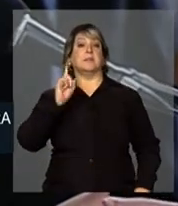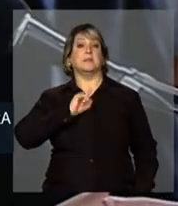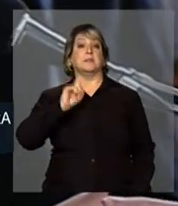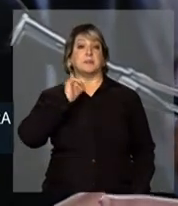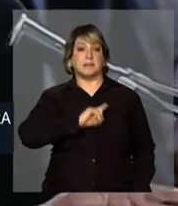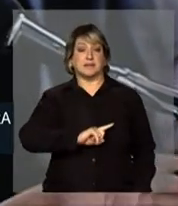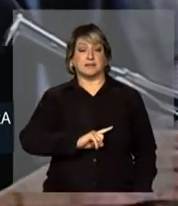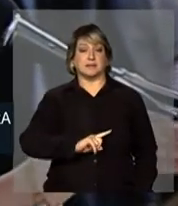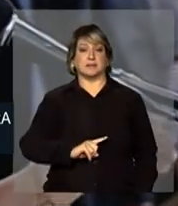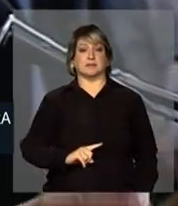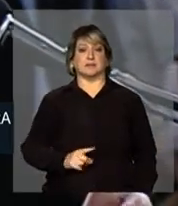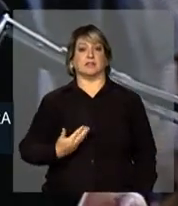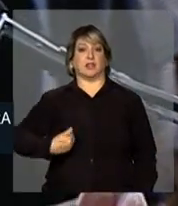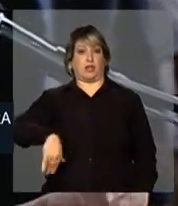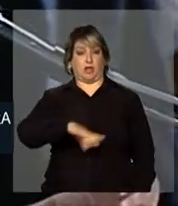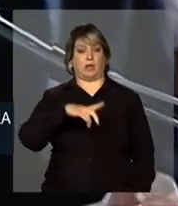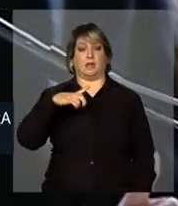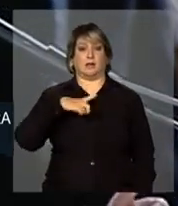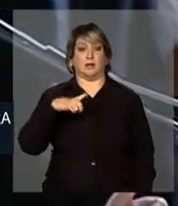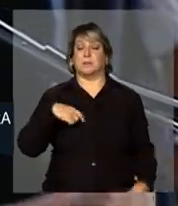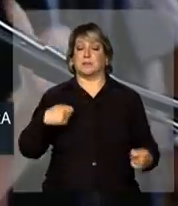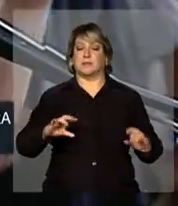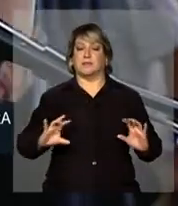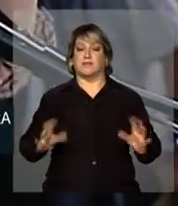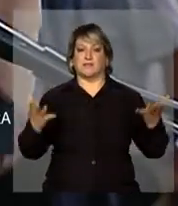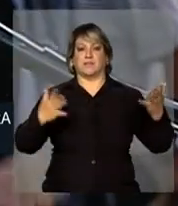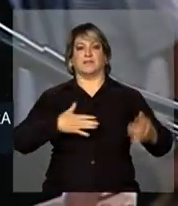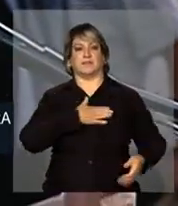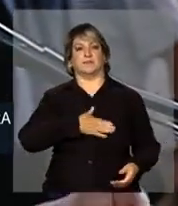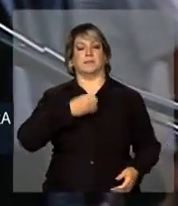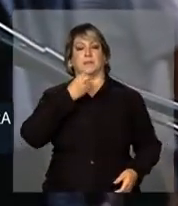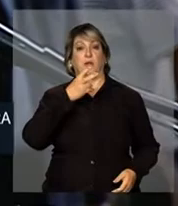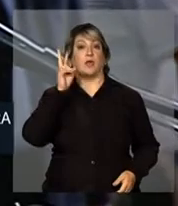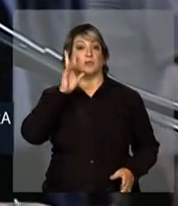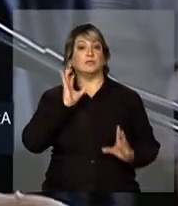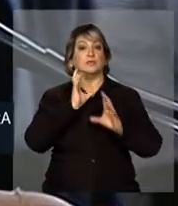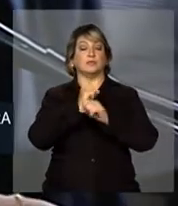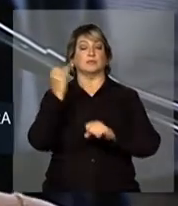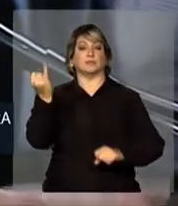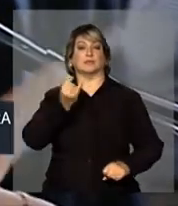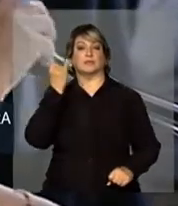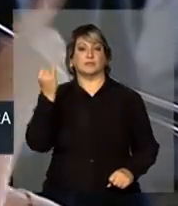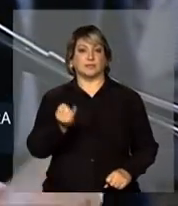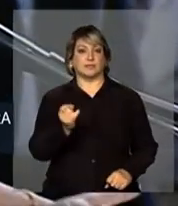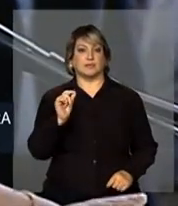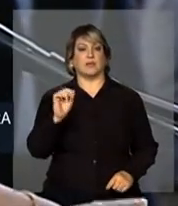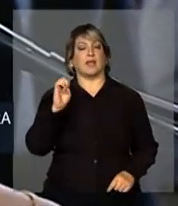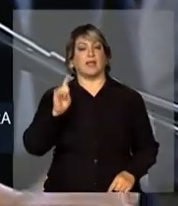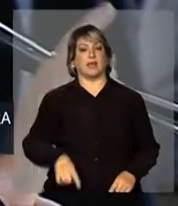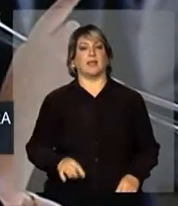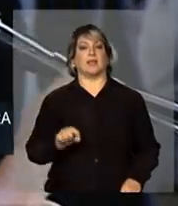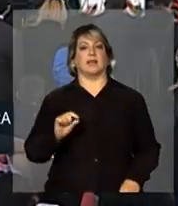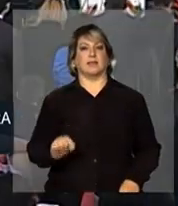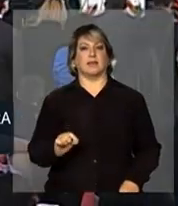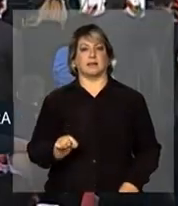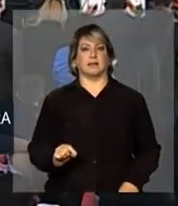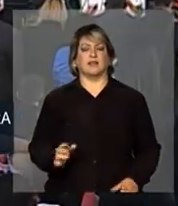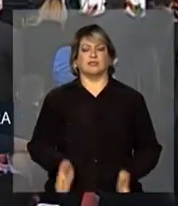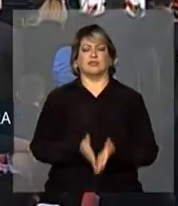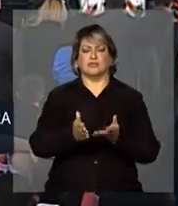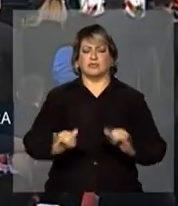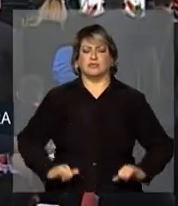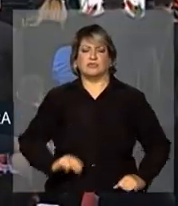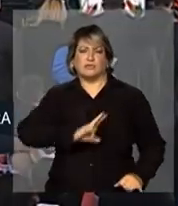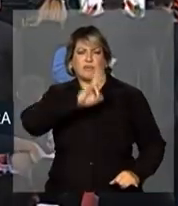Gerais, nós temos de comemorar um fato histórico, que é a saída da extrema